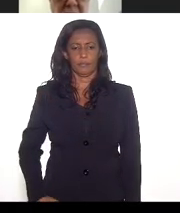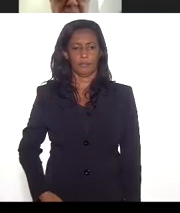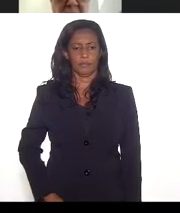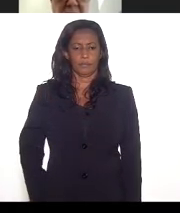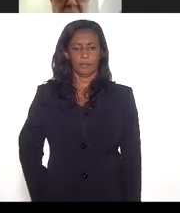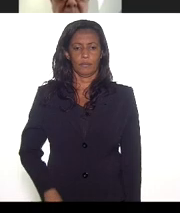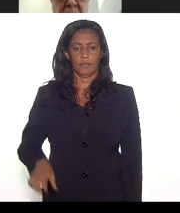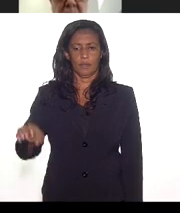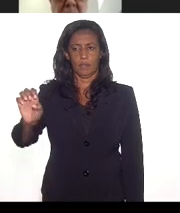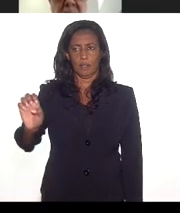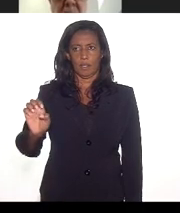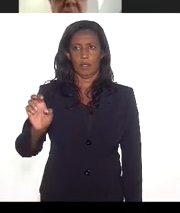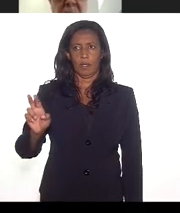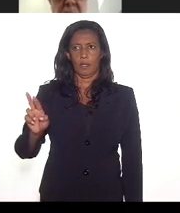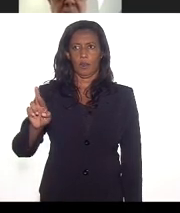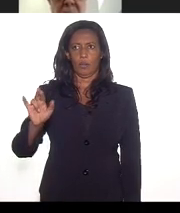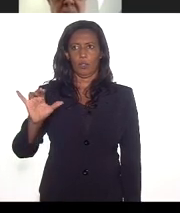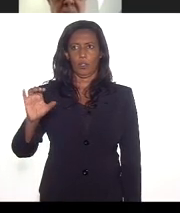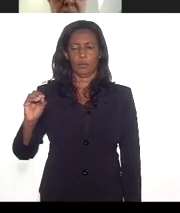Deputado Eurico Júnior.